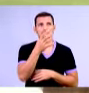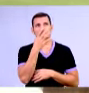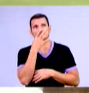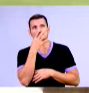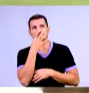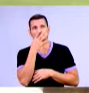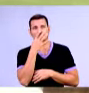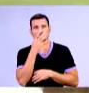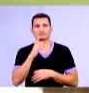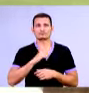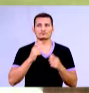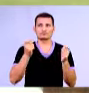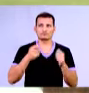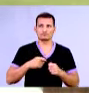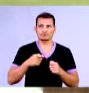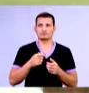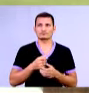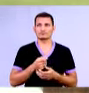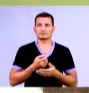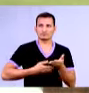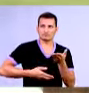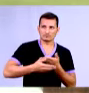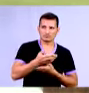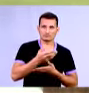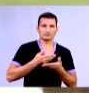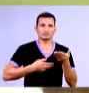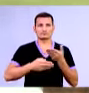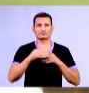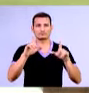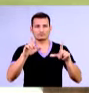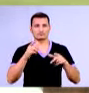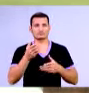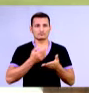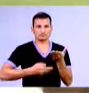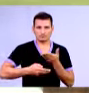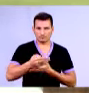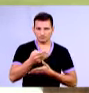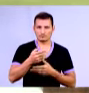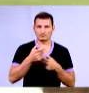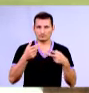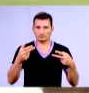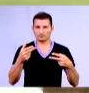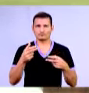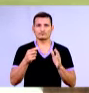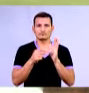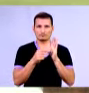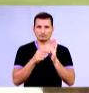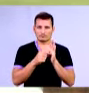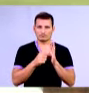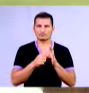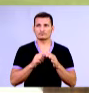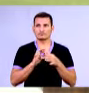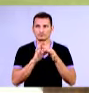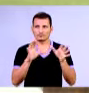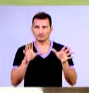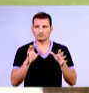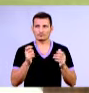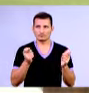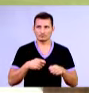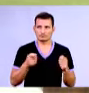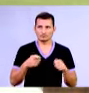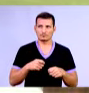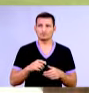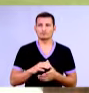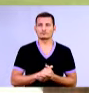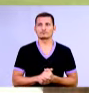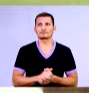ouvinte, tem a possibilidade de compartilhar a tela, de compartilhar outros recursos que a ferramenta possibilita, né? Então, esses recursos na internet são disponíveis e a gente